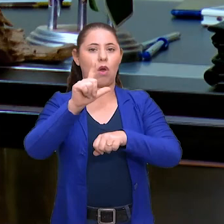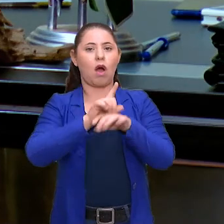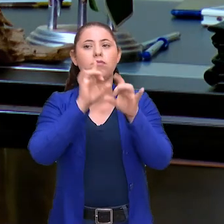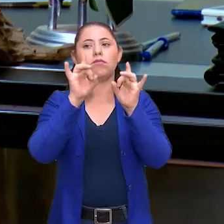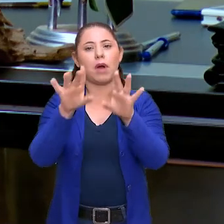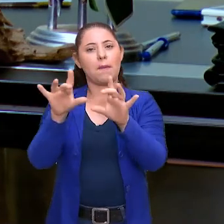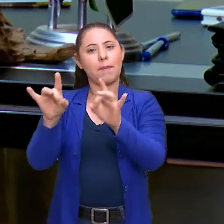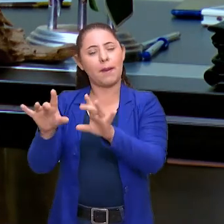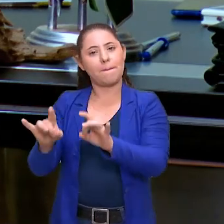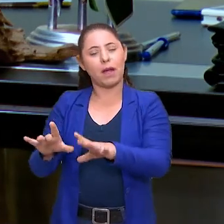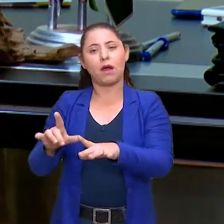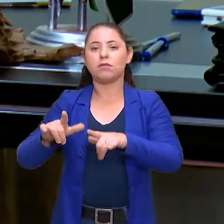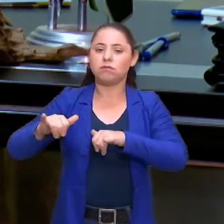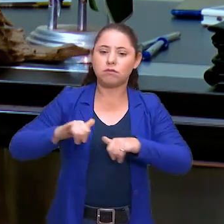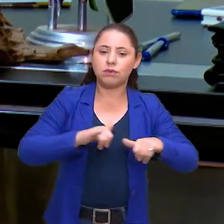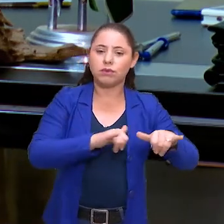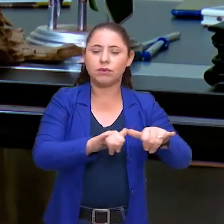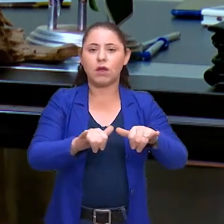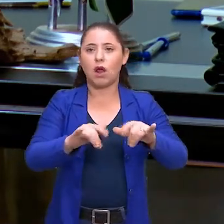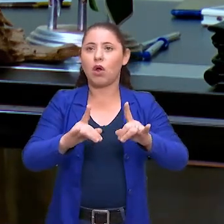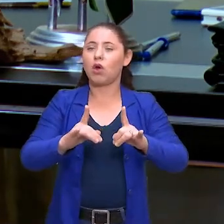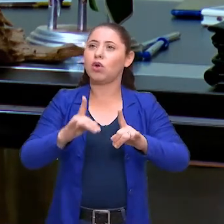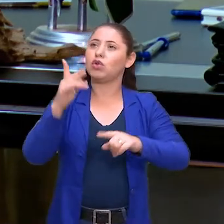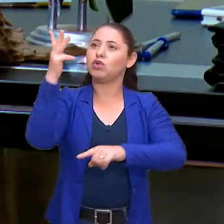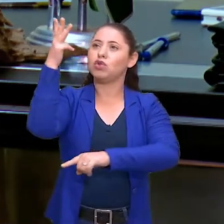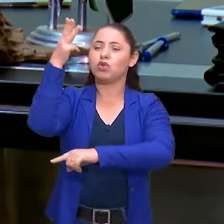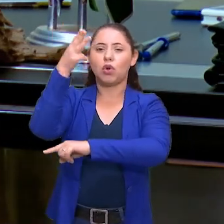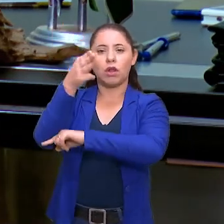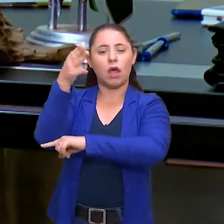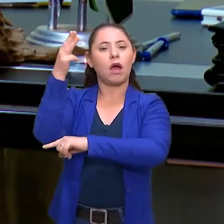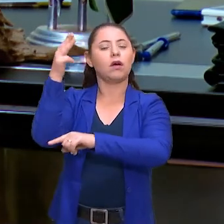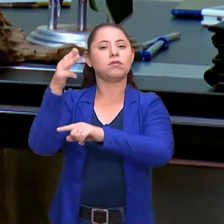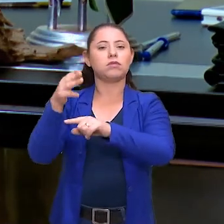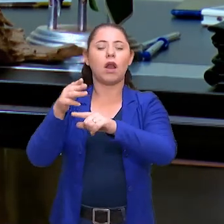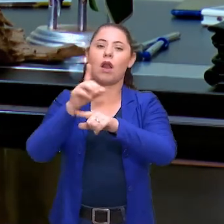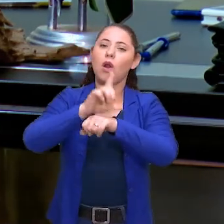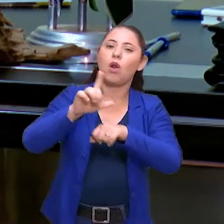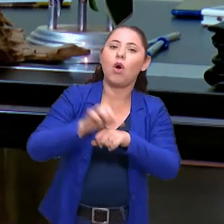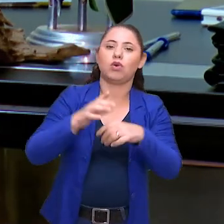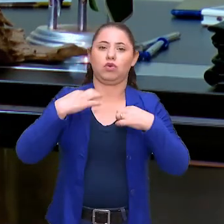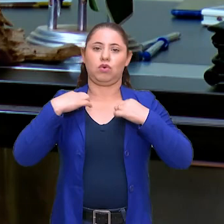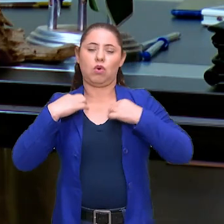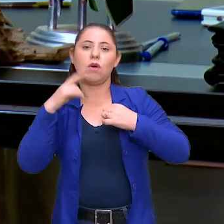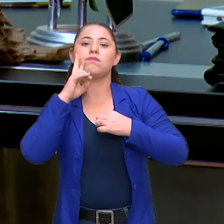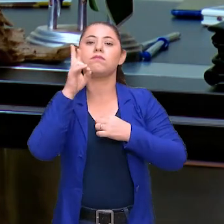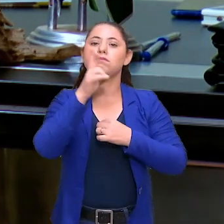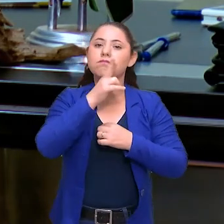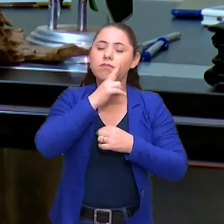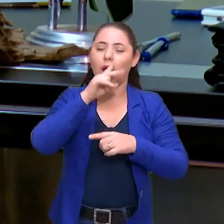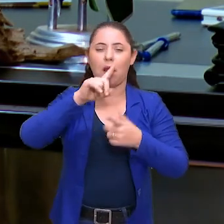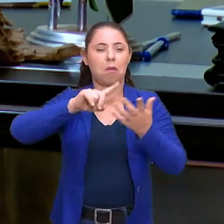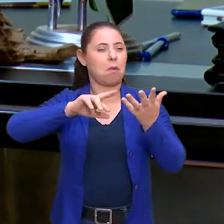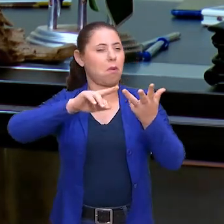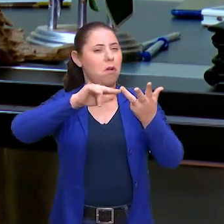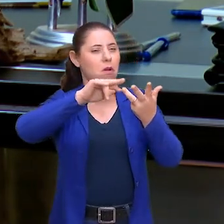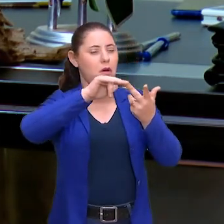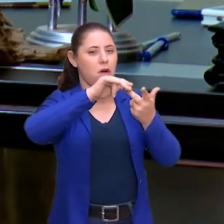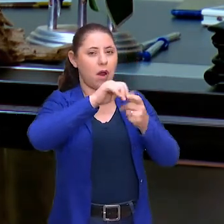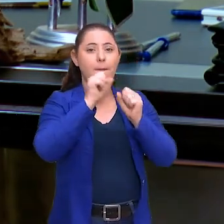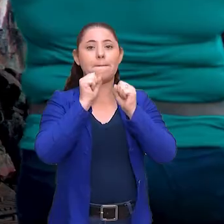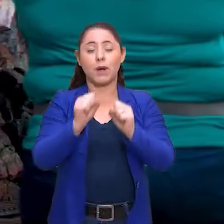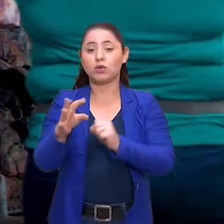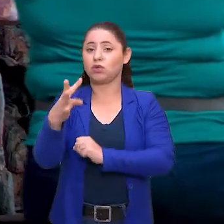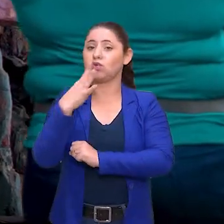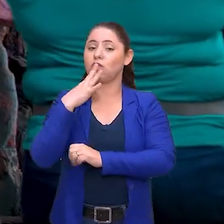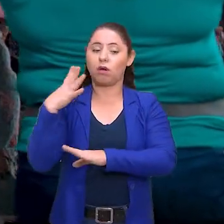do comércio local, ambos eles, de supermercado, de rede de hotel, de lojas de roupa, de lanchonetes, de bares, de